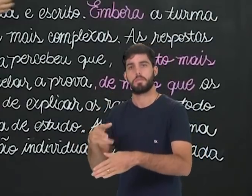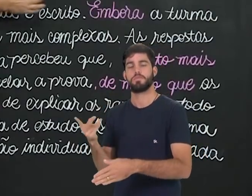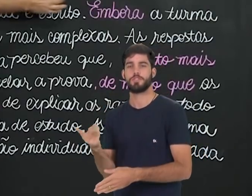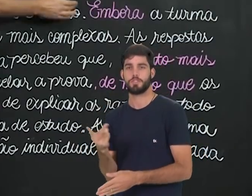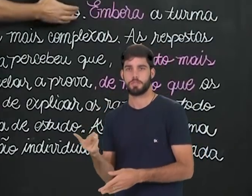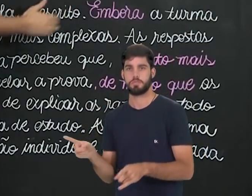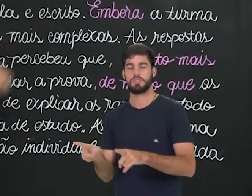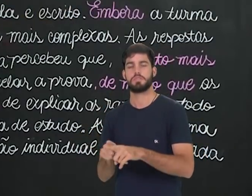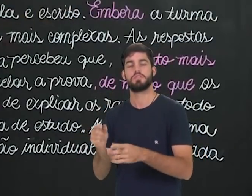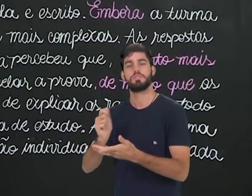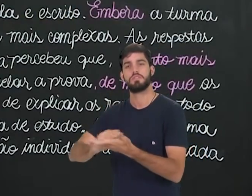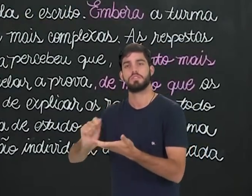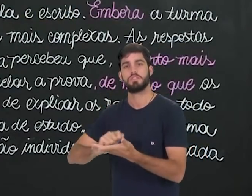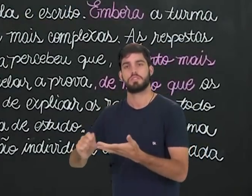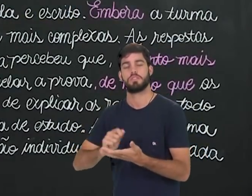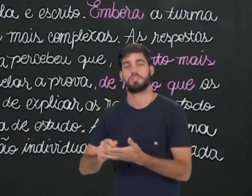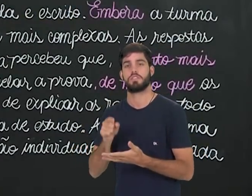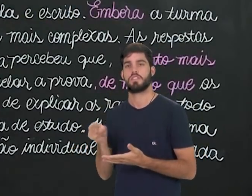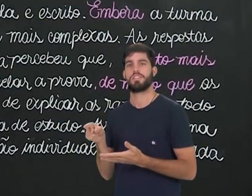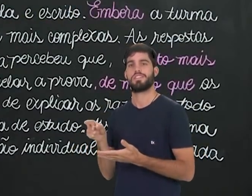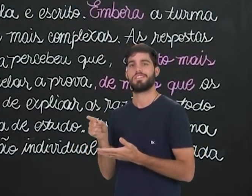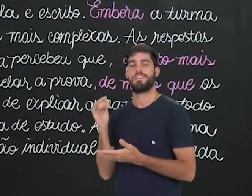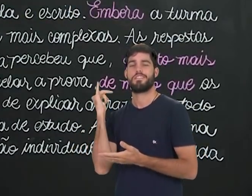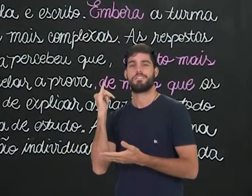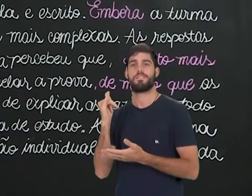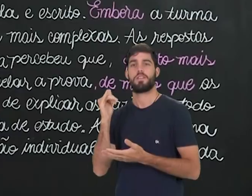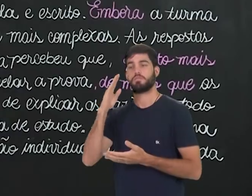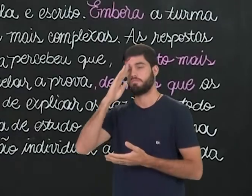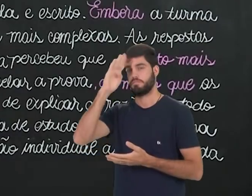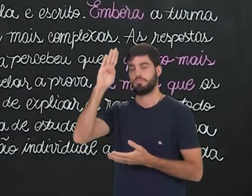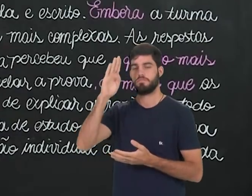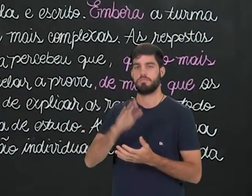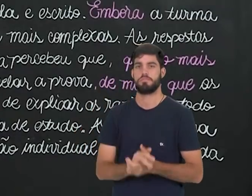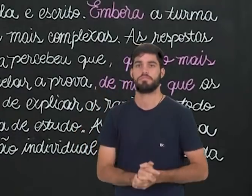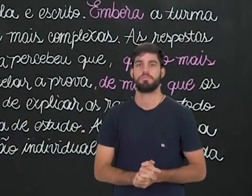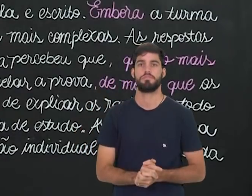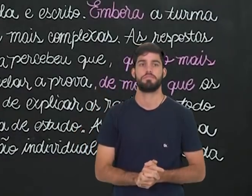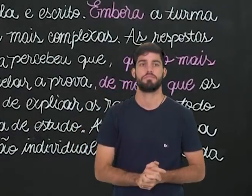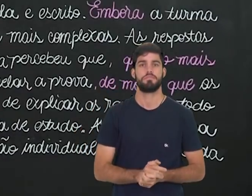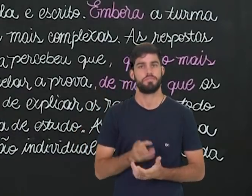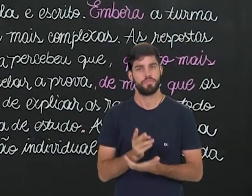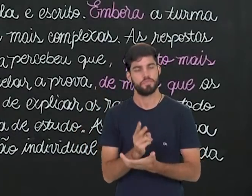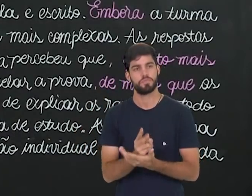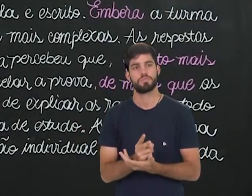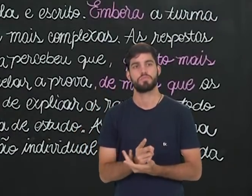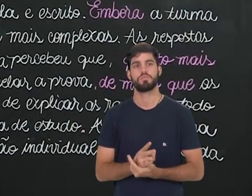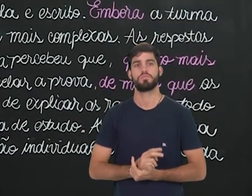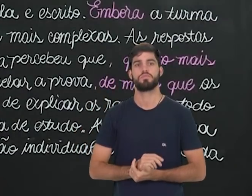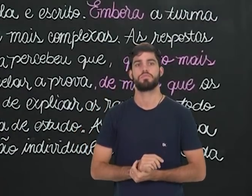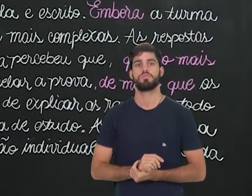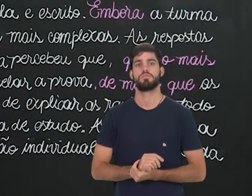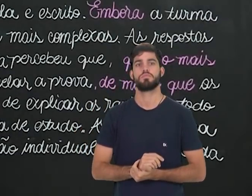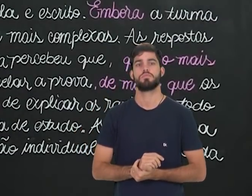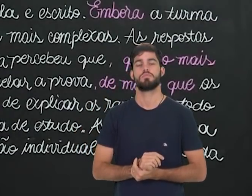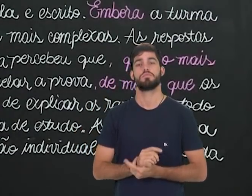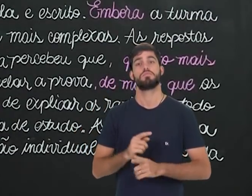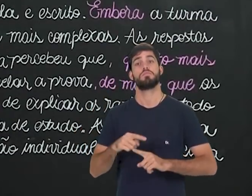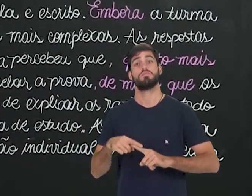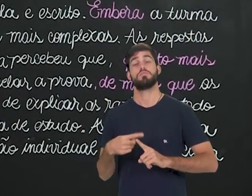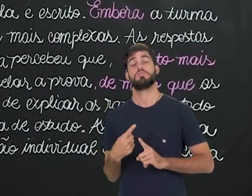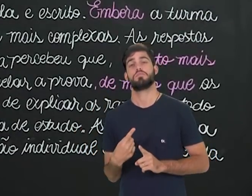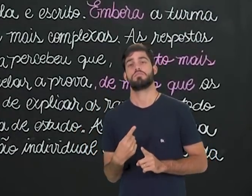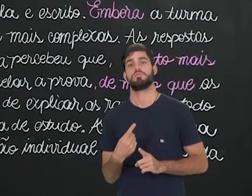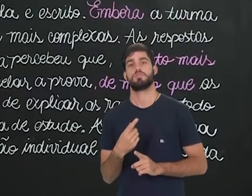duplo escrito. Essa é a informação principal do período composto, ok? Seguindo, nós temos, embora